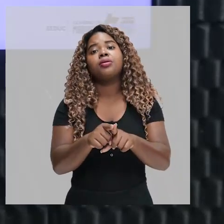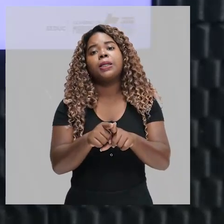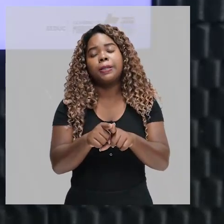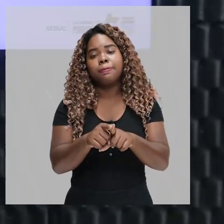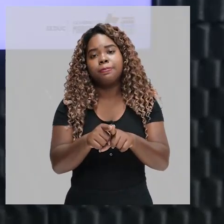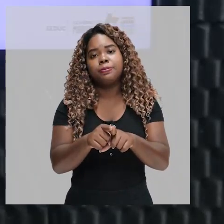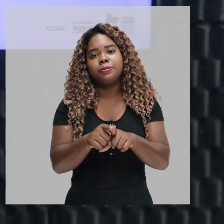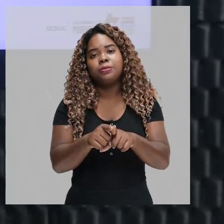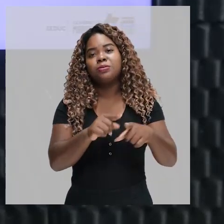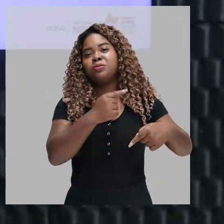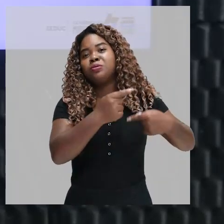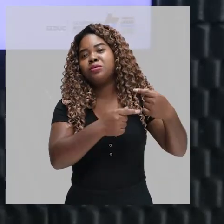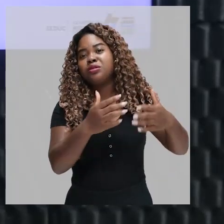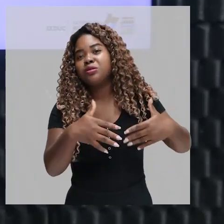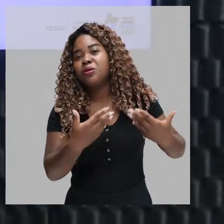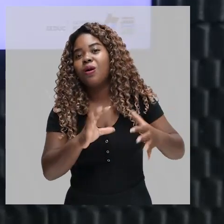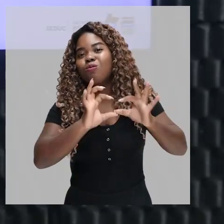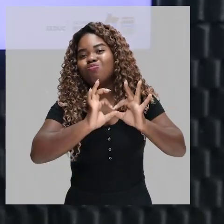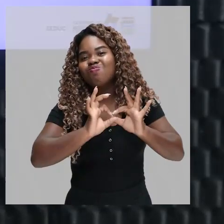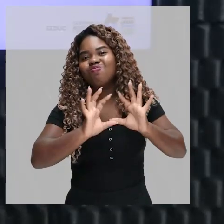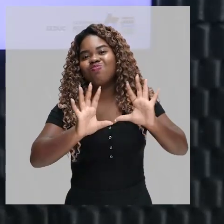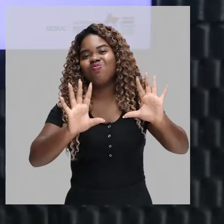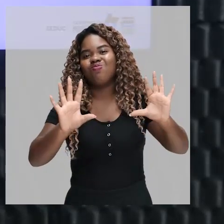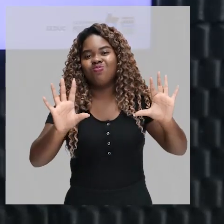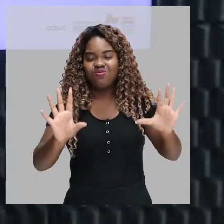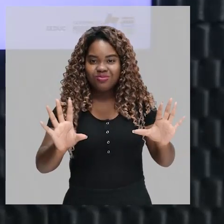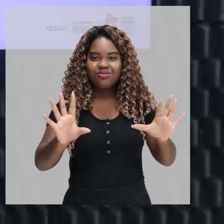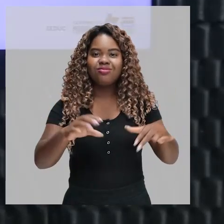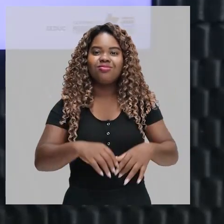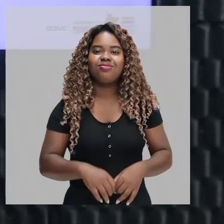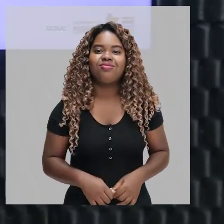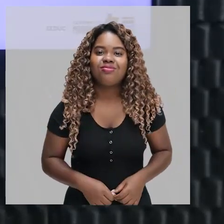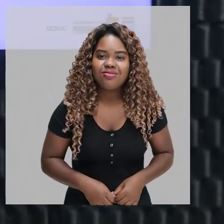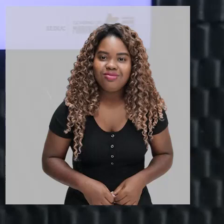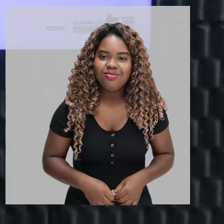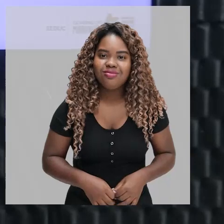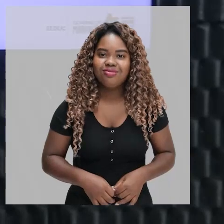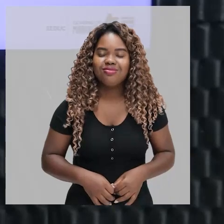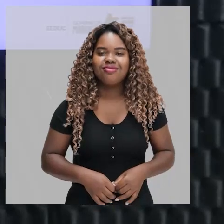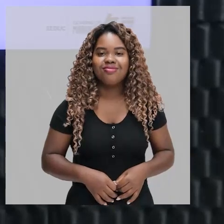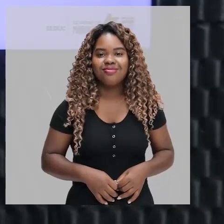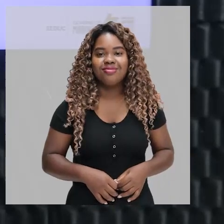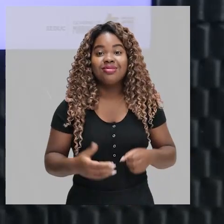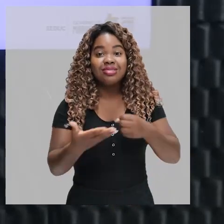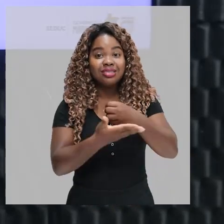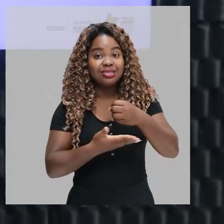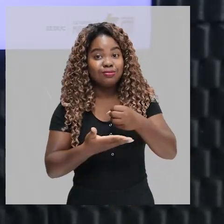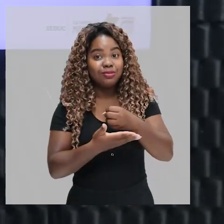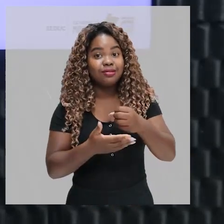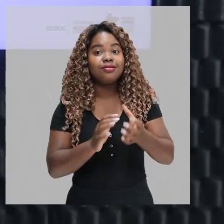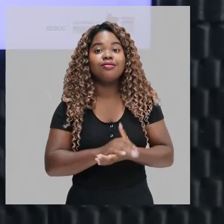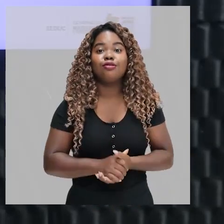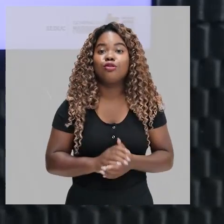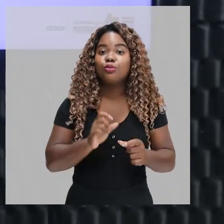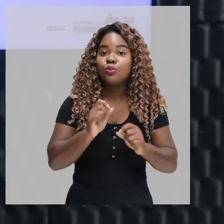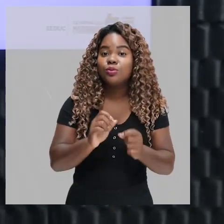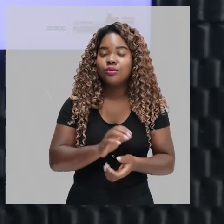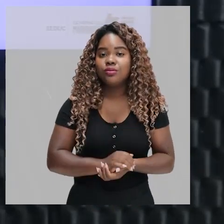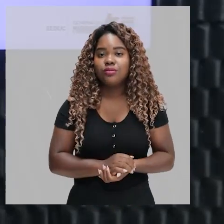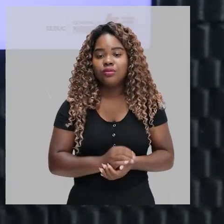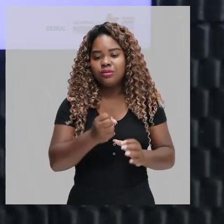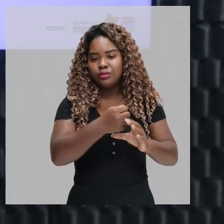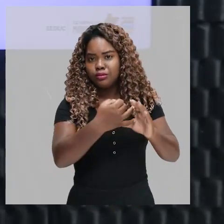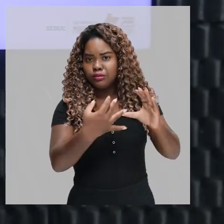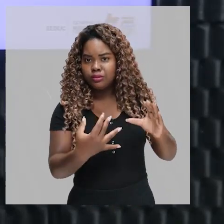é a geração da Liberdade né do Condor se baseia na na